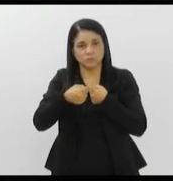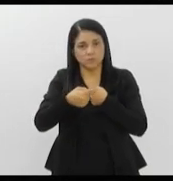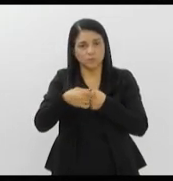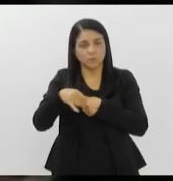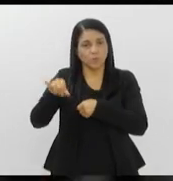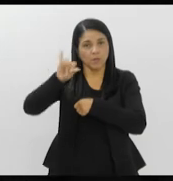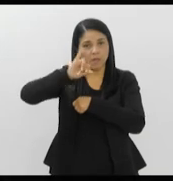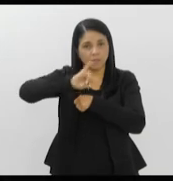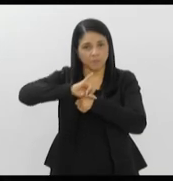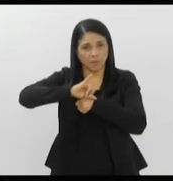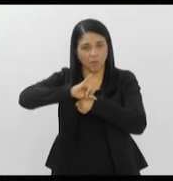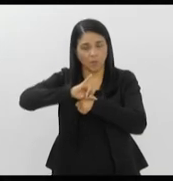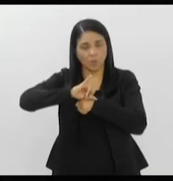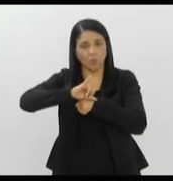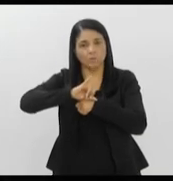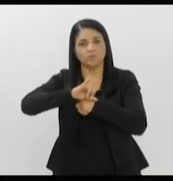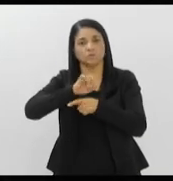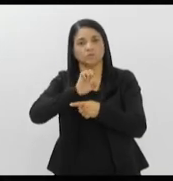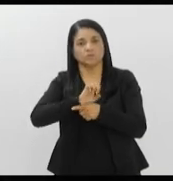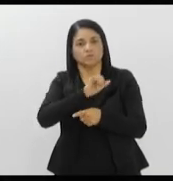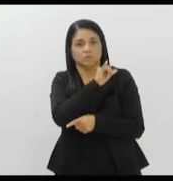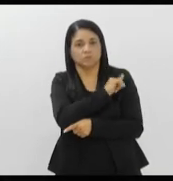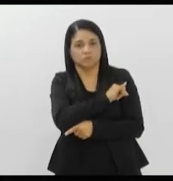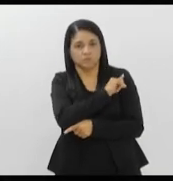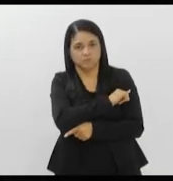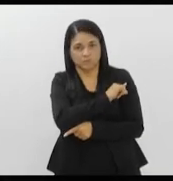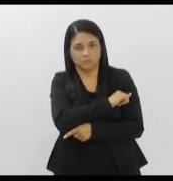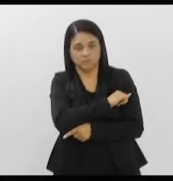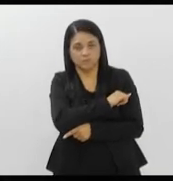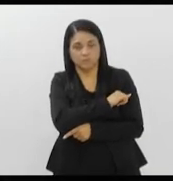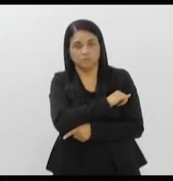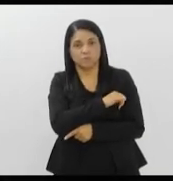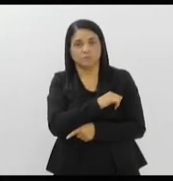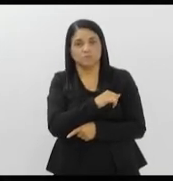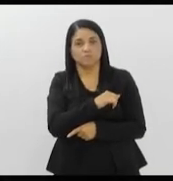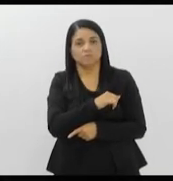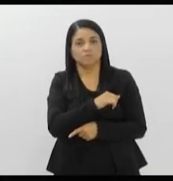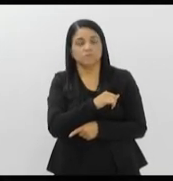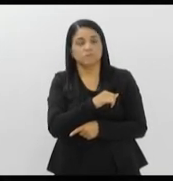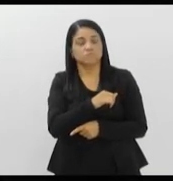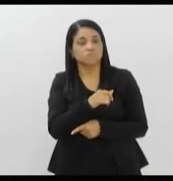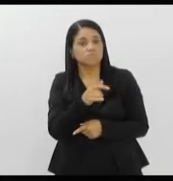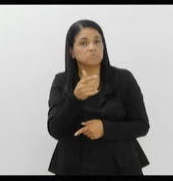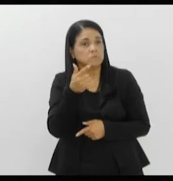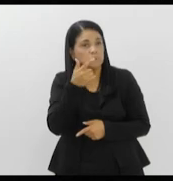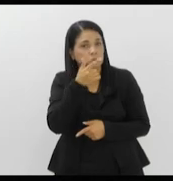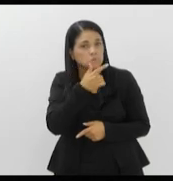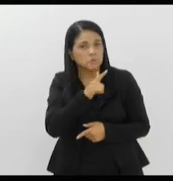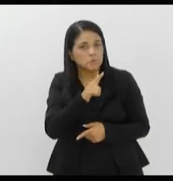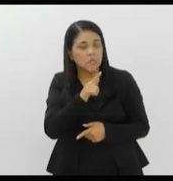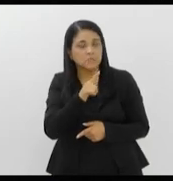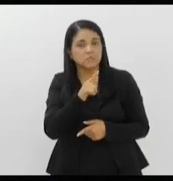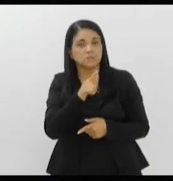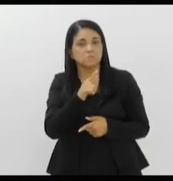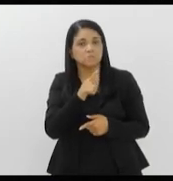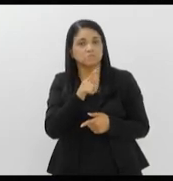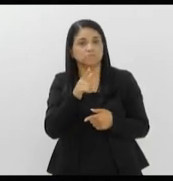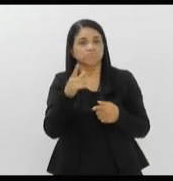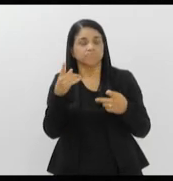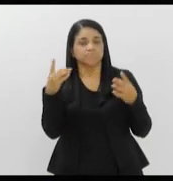capital e o nosso estado como um todo goze plenamente desse potencial